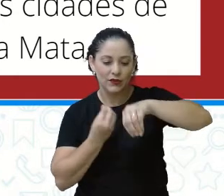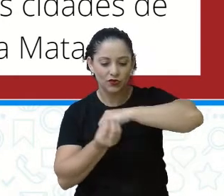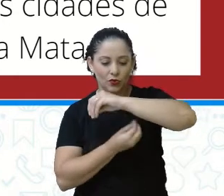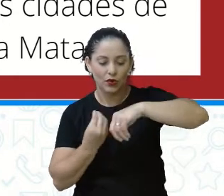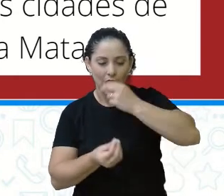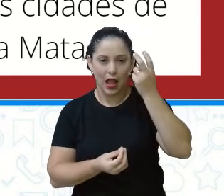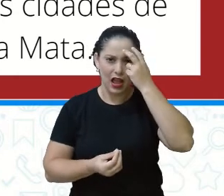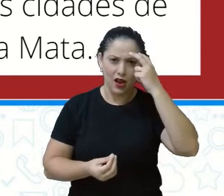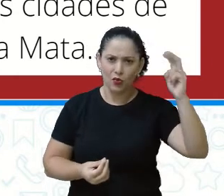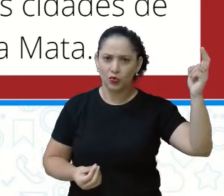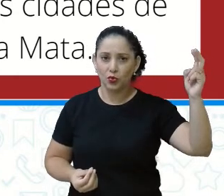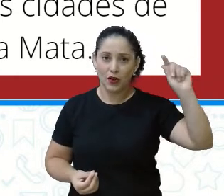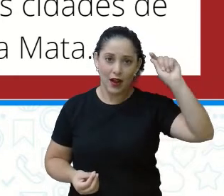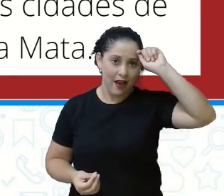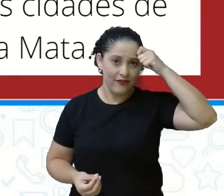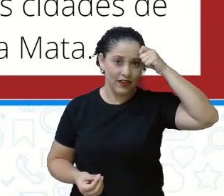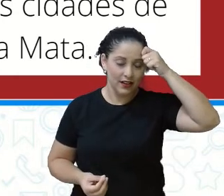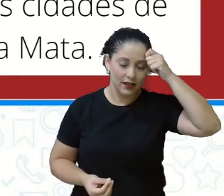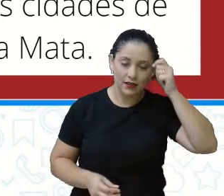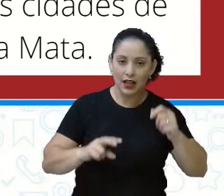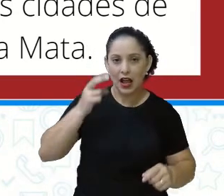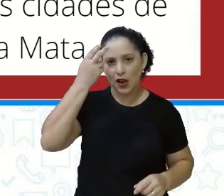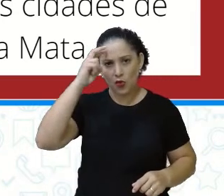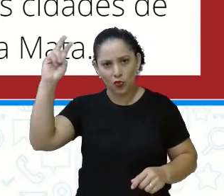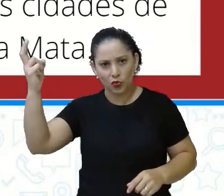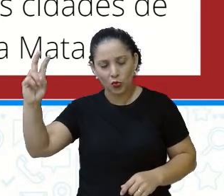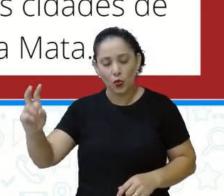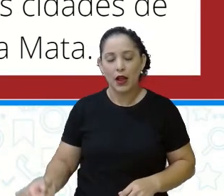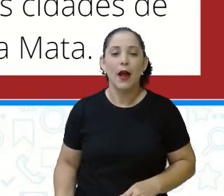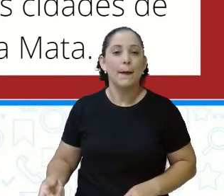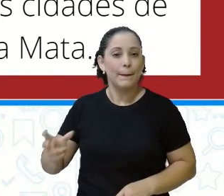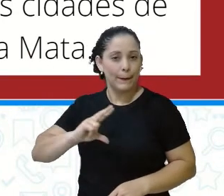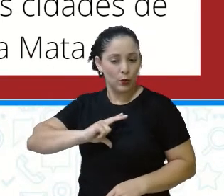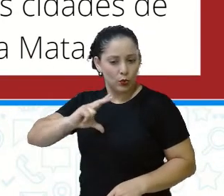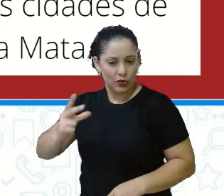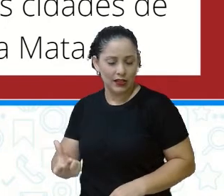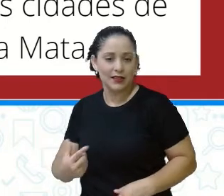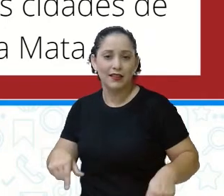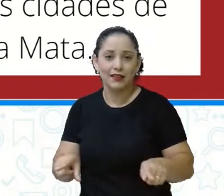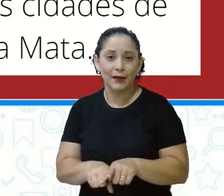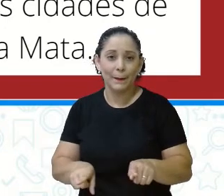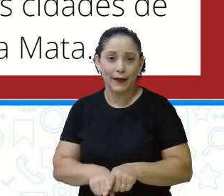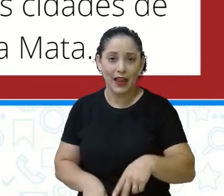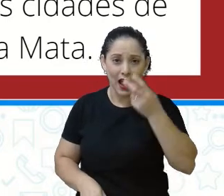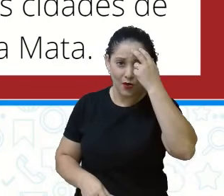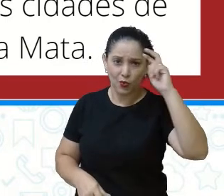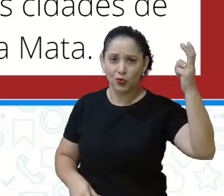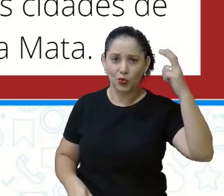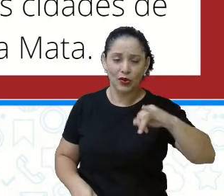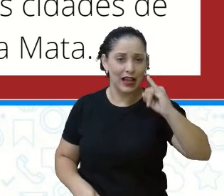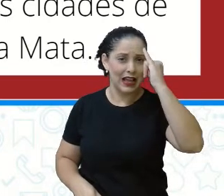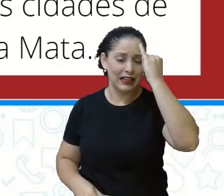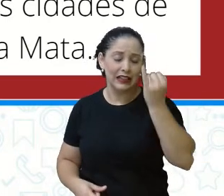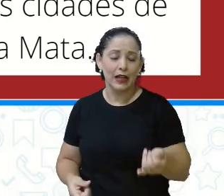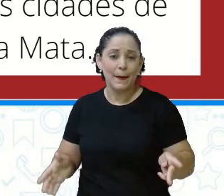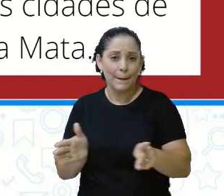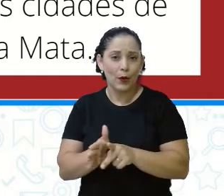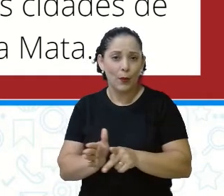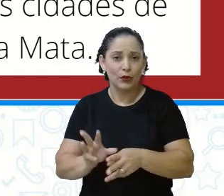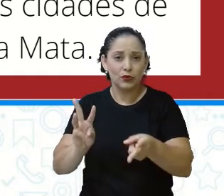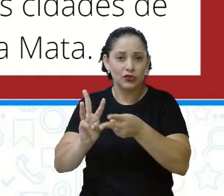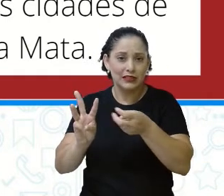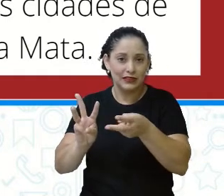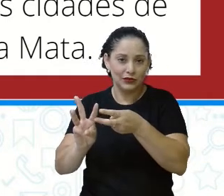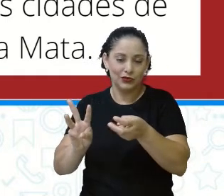africana, portuguesa e indígena, que é o povo, assim, base, né, do nosso povo brasileiro. É quem são os